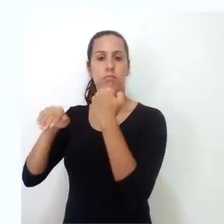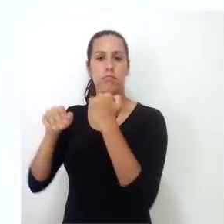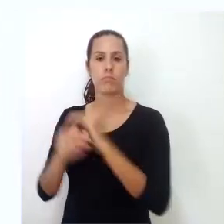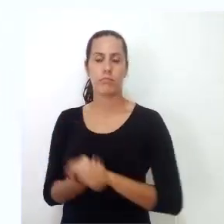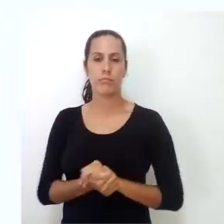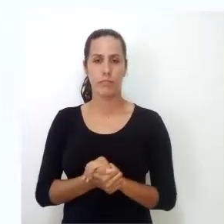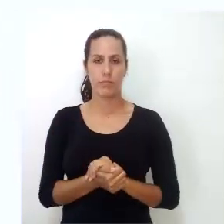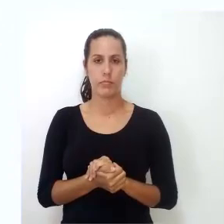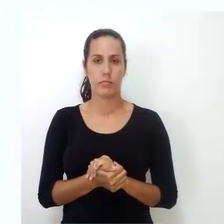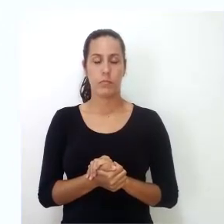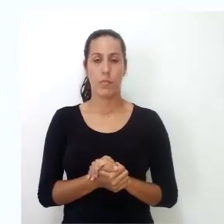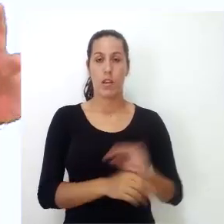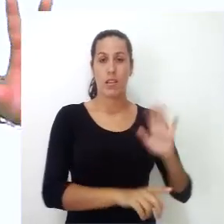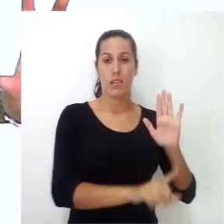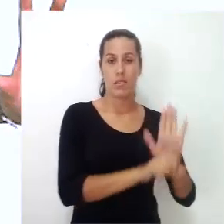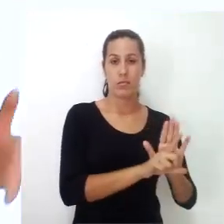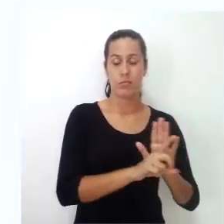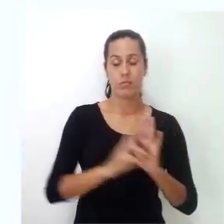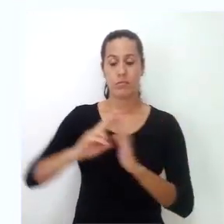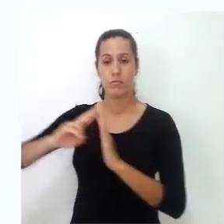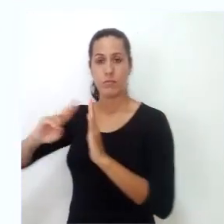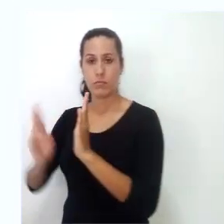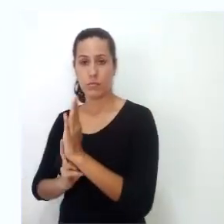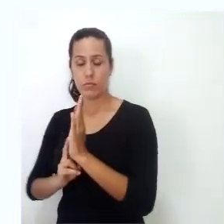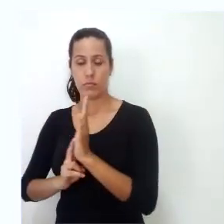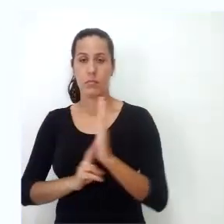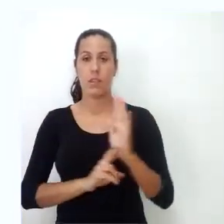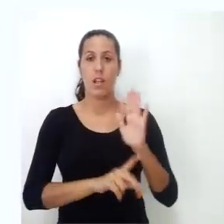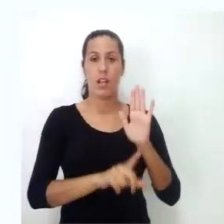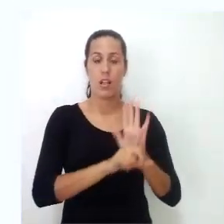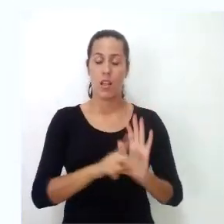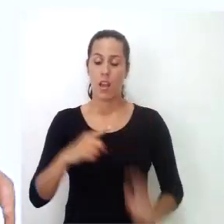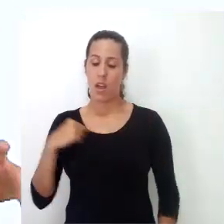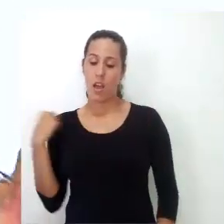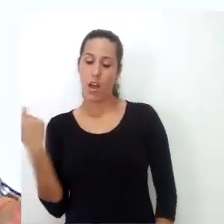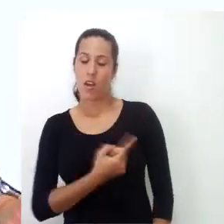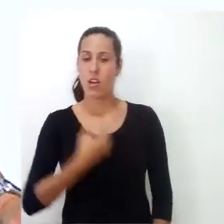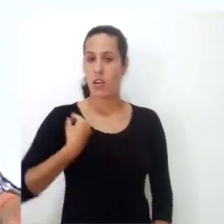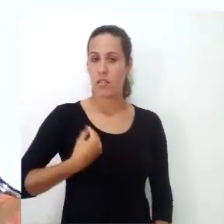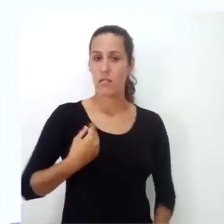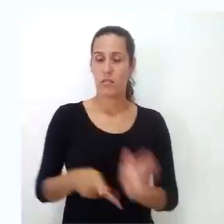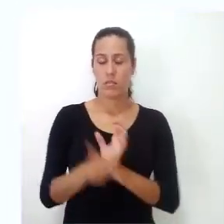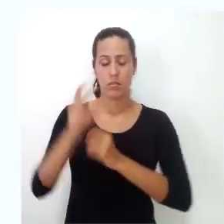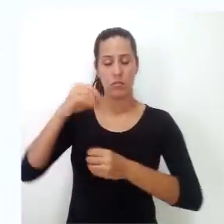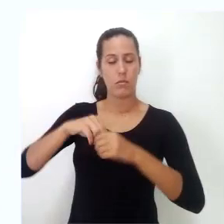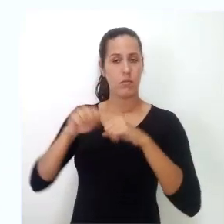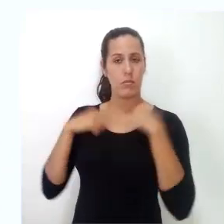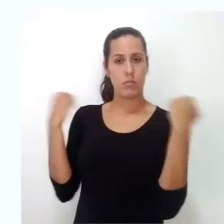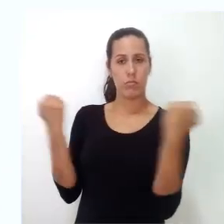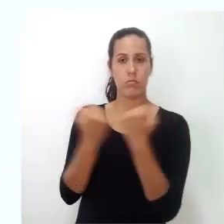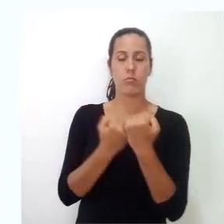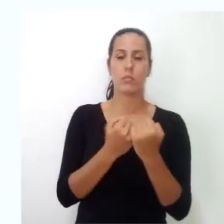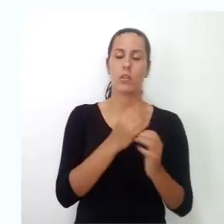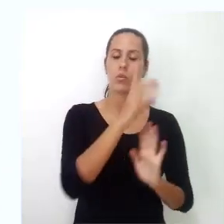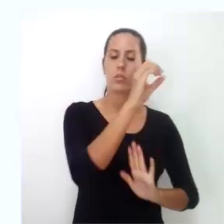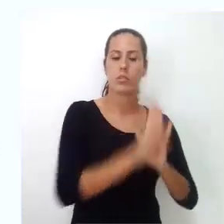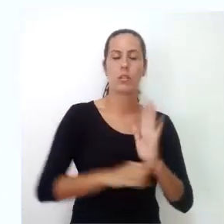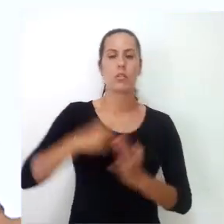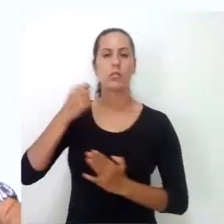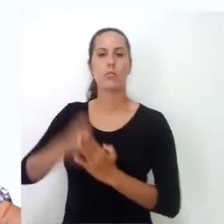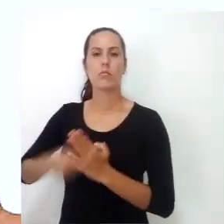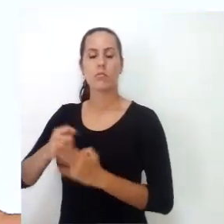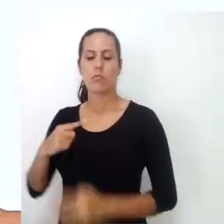Legal, normativo, lei, viver em sociedade, deveres, direitos do